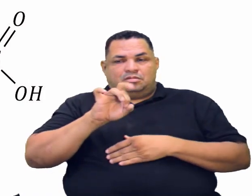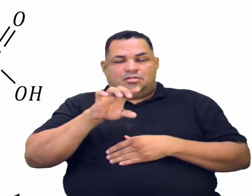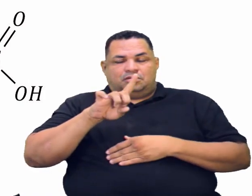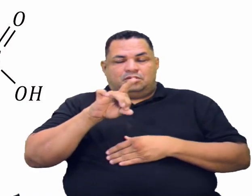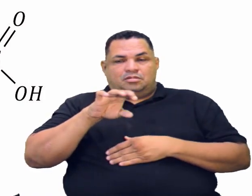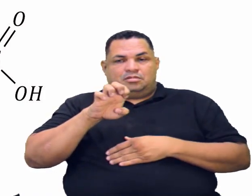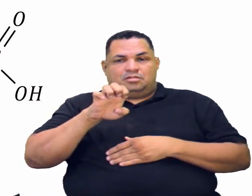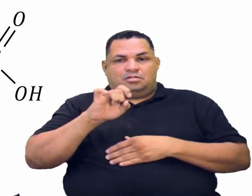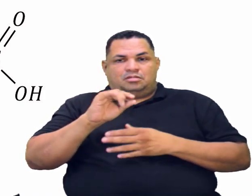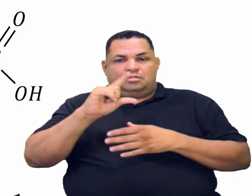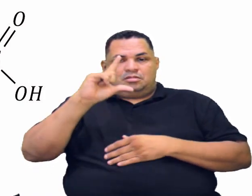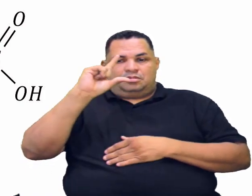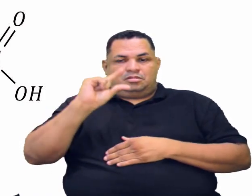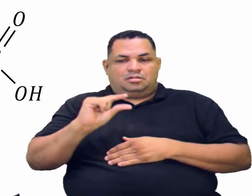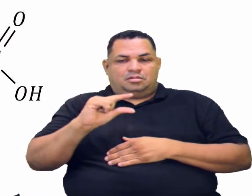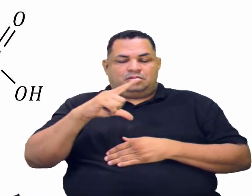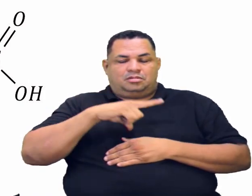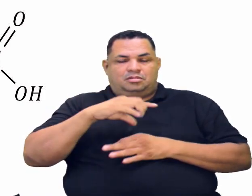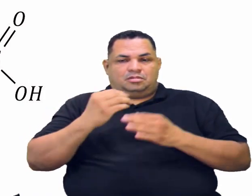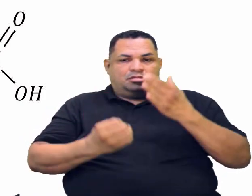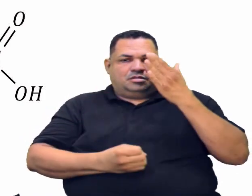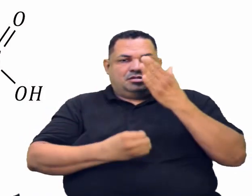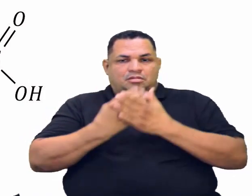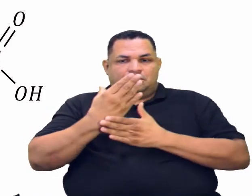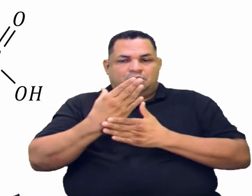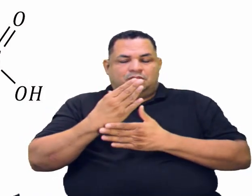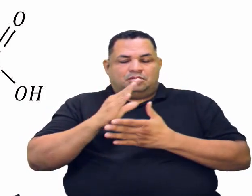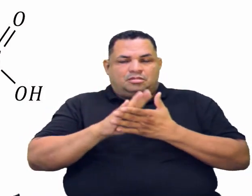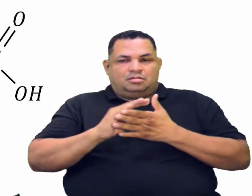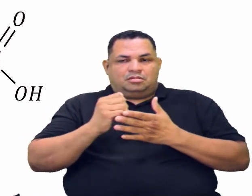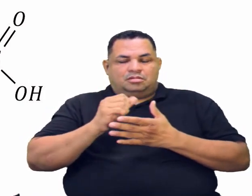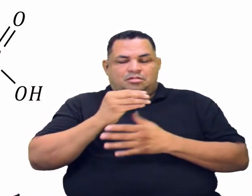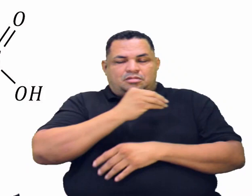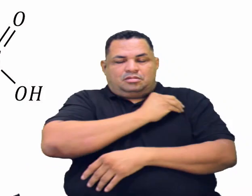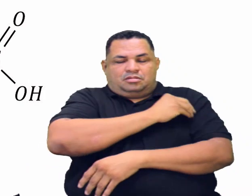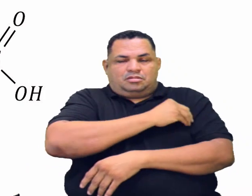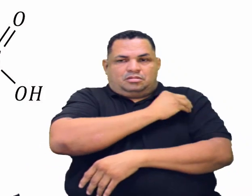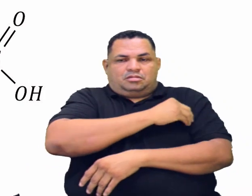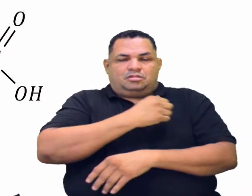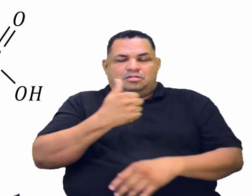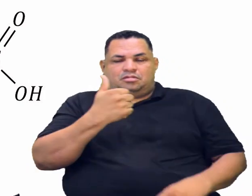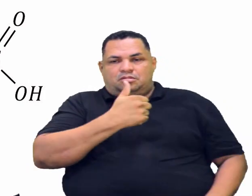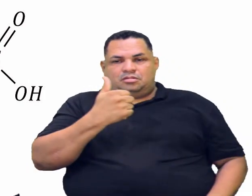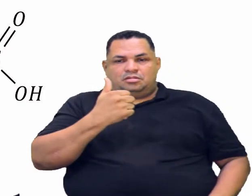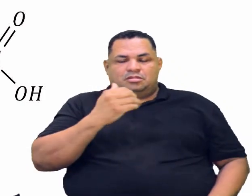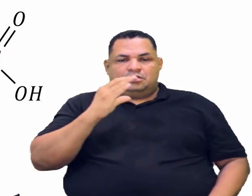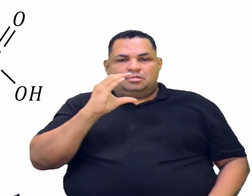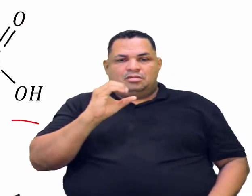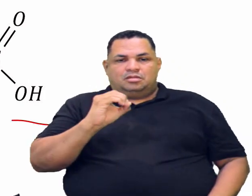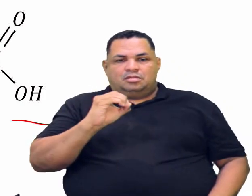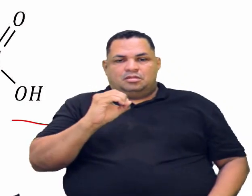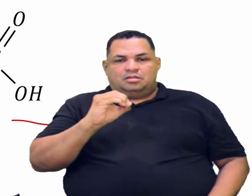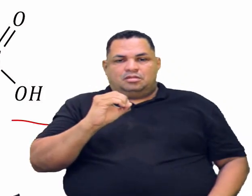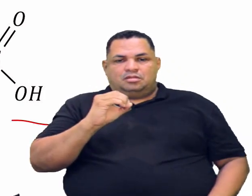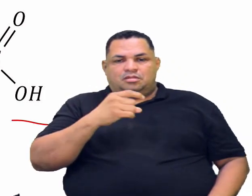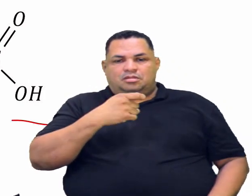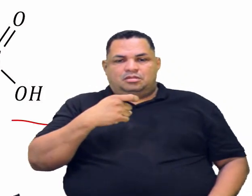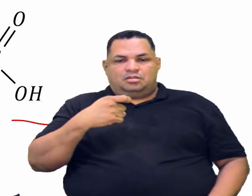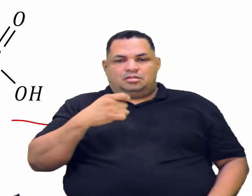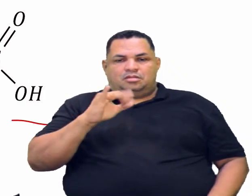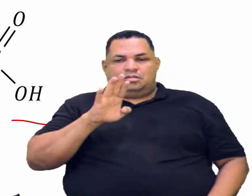na redução, ele vai formar o quê? Álcool primário. Na oxidação, ele